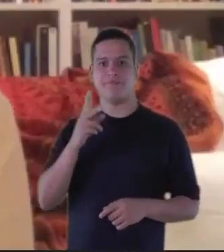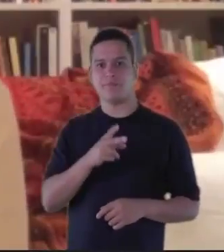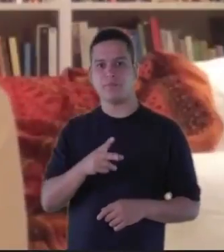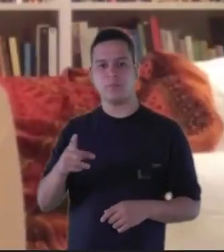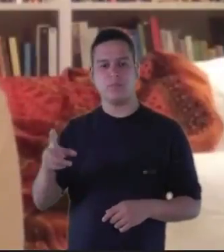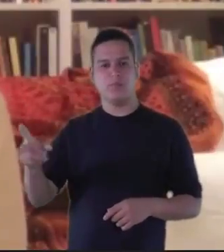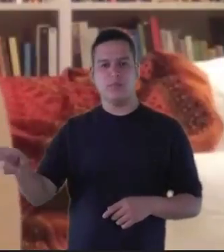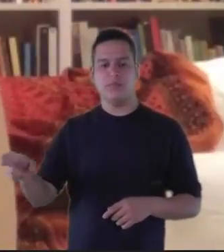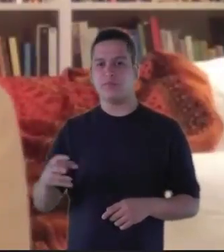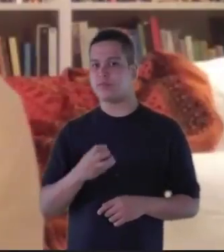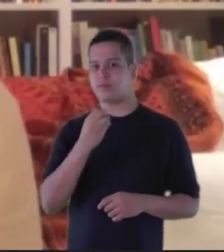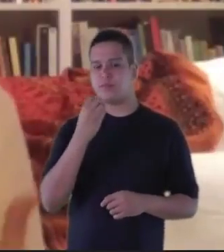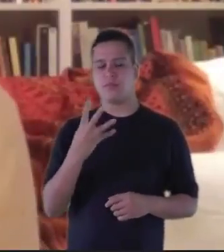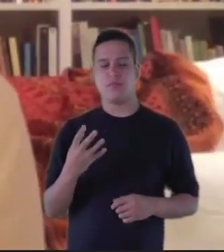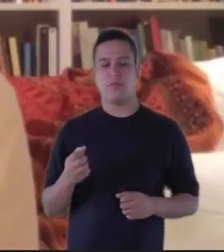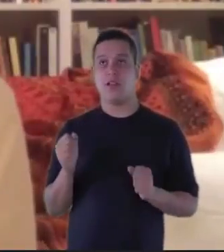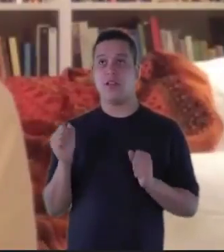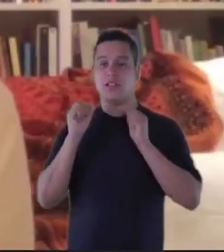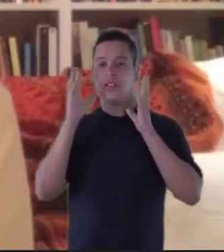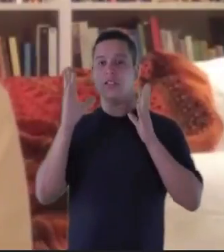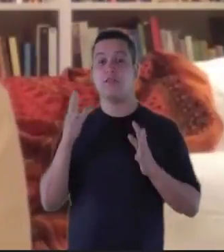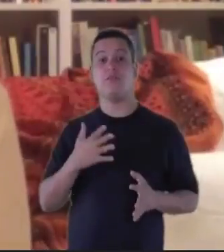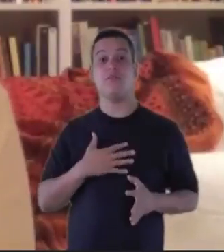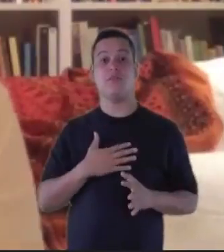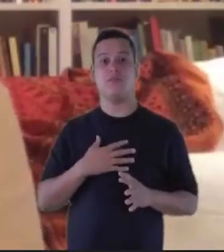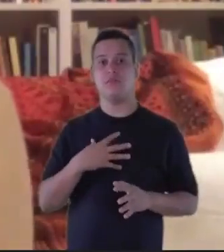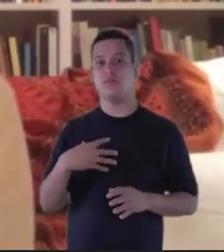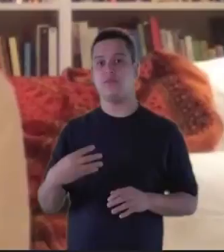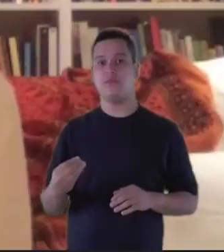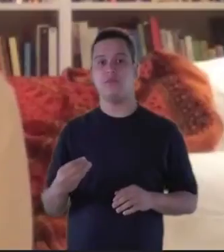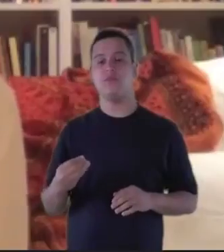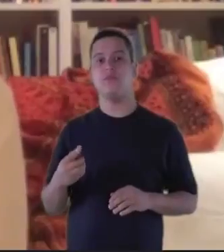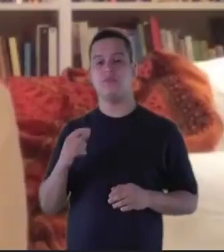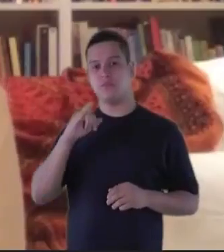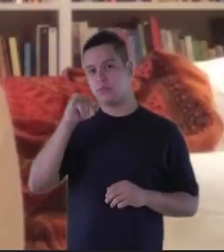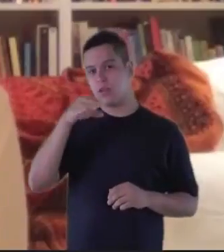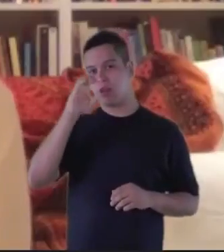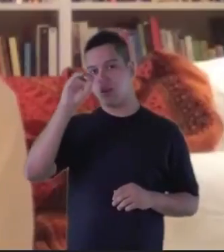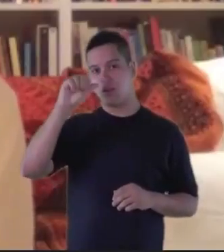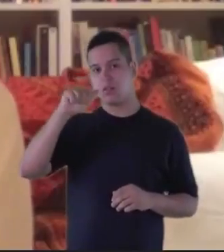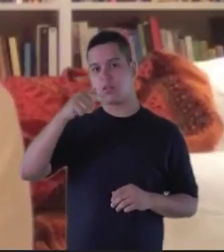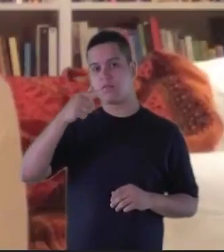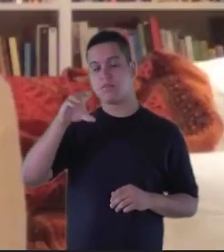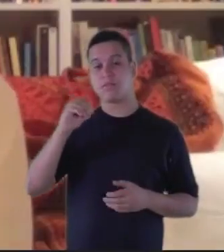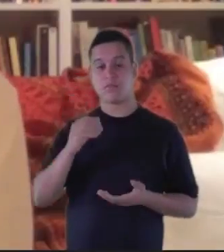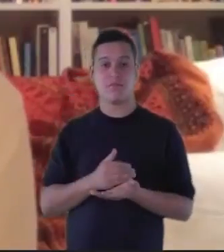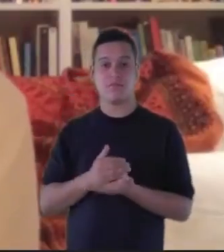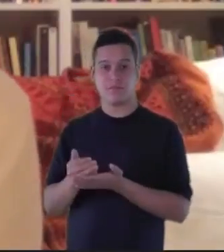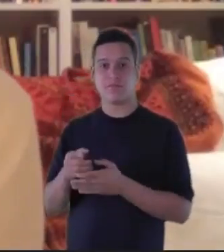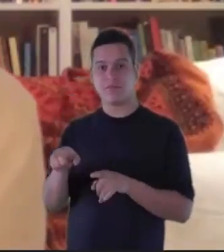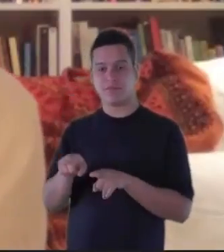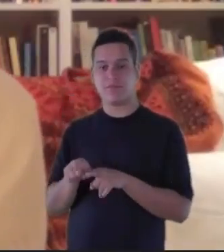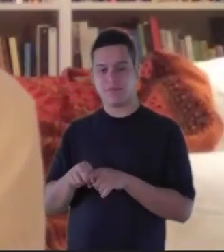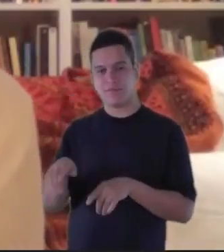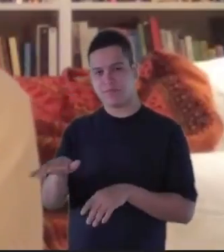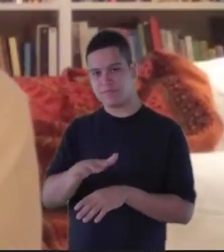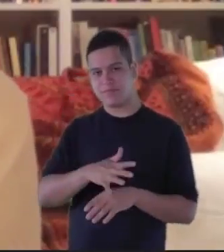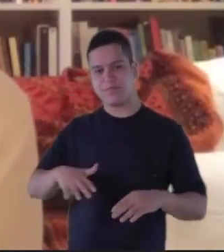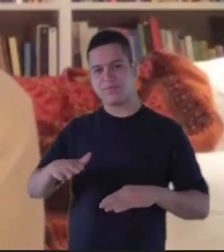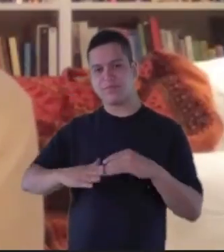está apaixonado, assim. E o meu filho, João, está começando agora a carreira de ator, fez uma